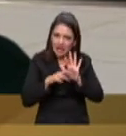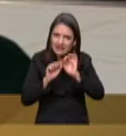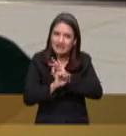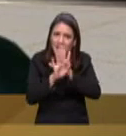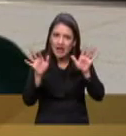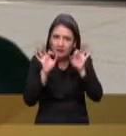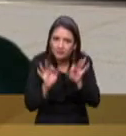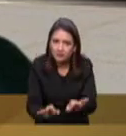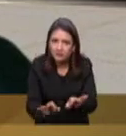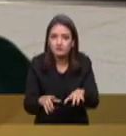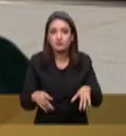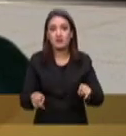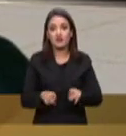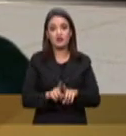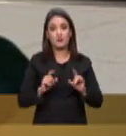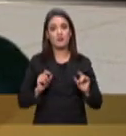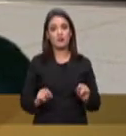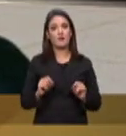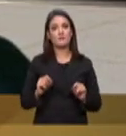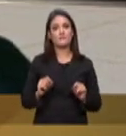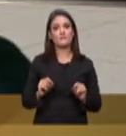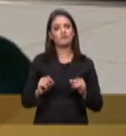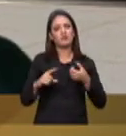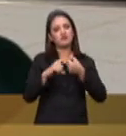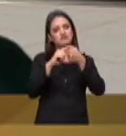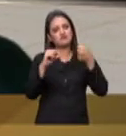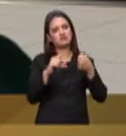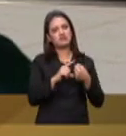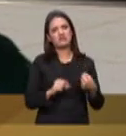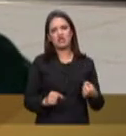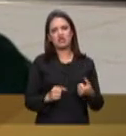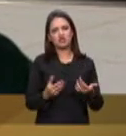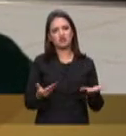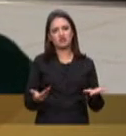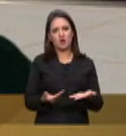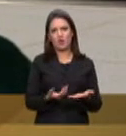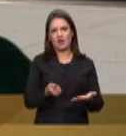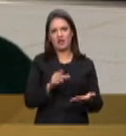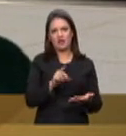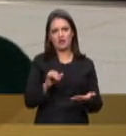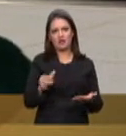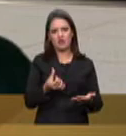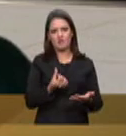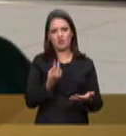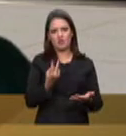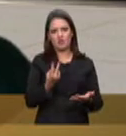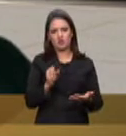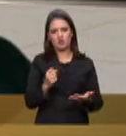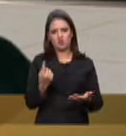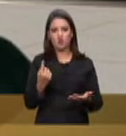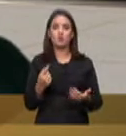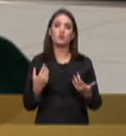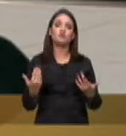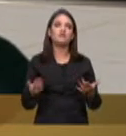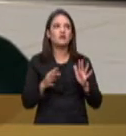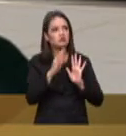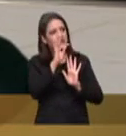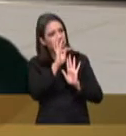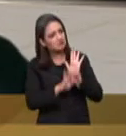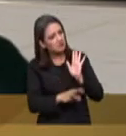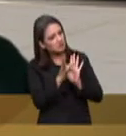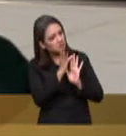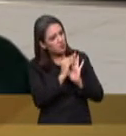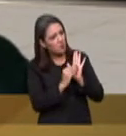Ademais, não vejo nos mencionados dispositivos, do ponto de vista da sua escrita e do seu conteúdo e da